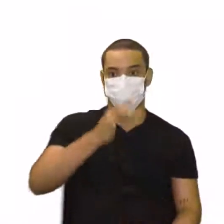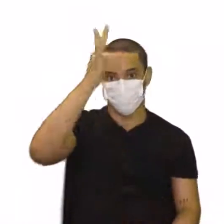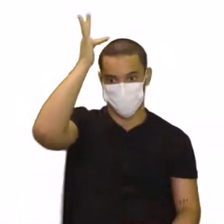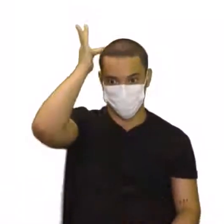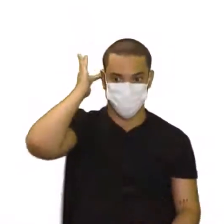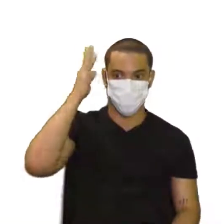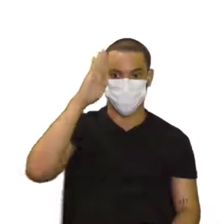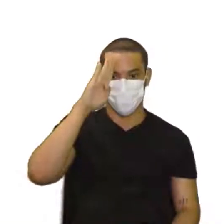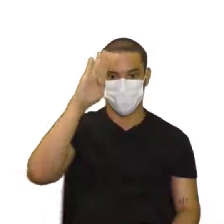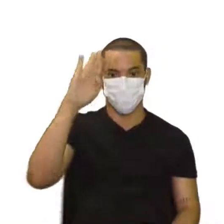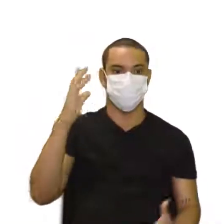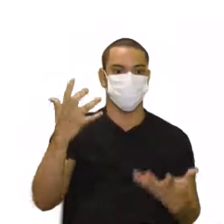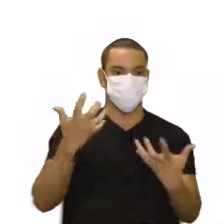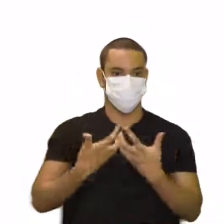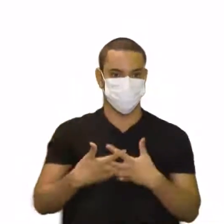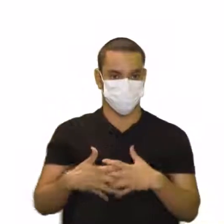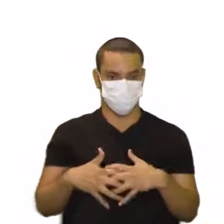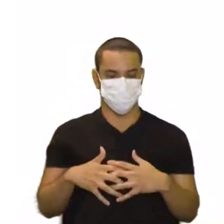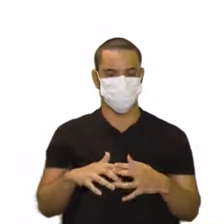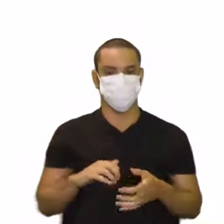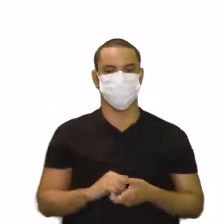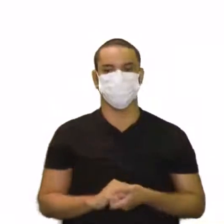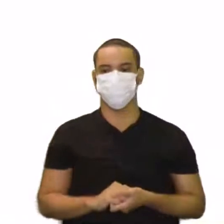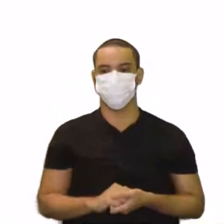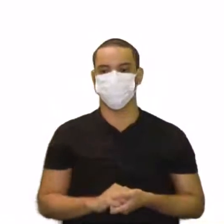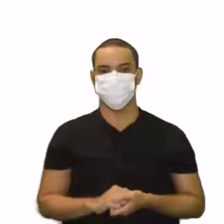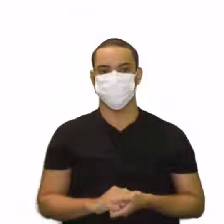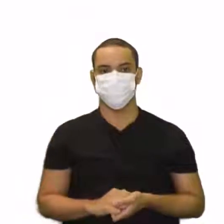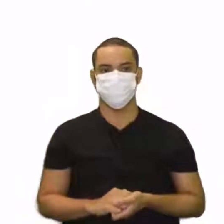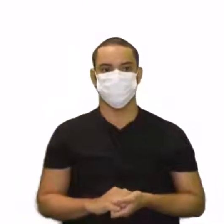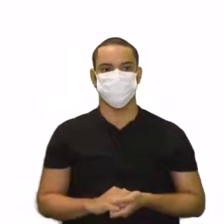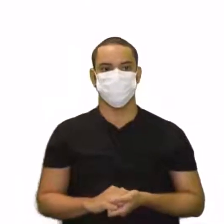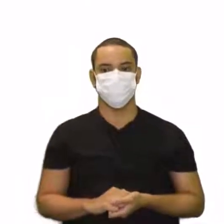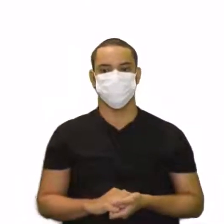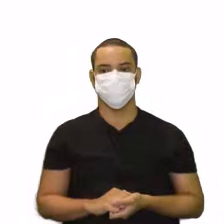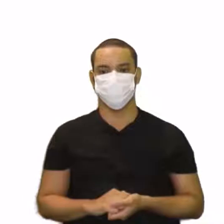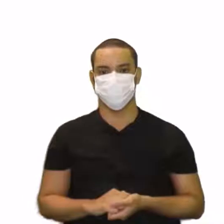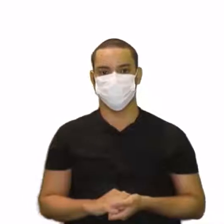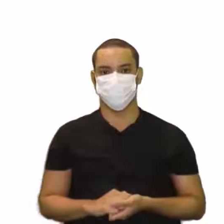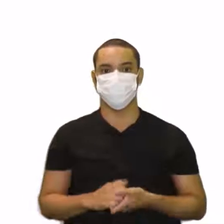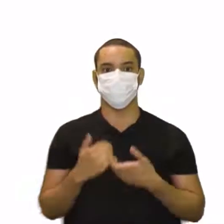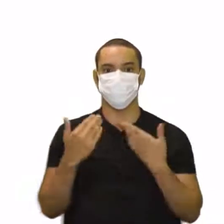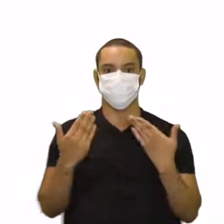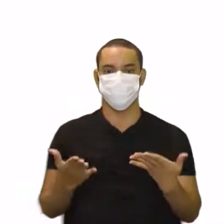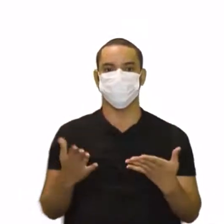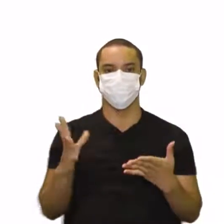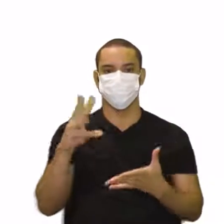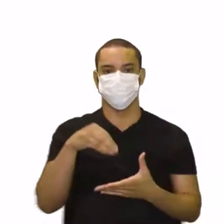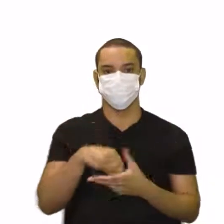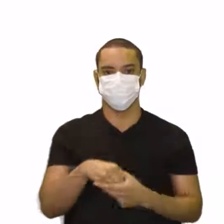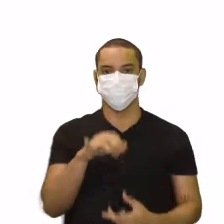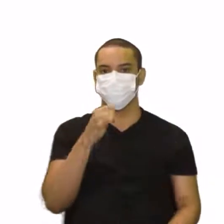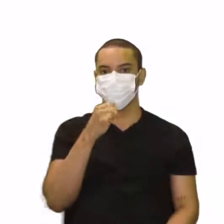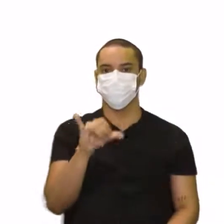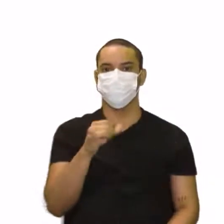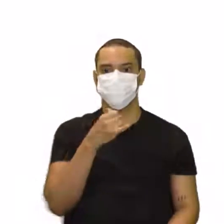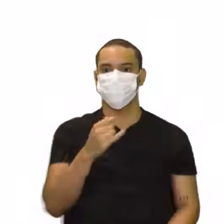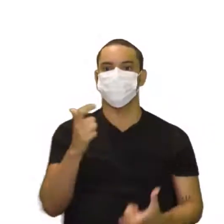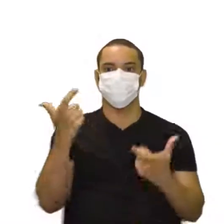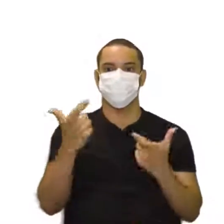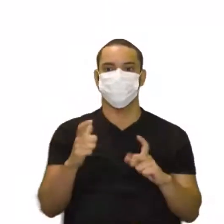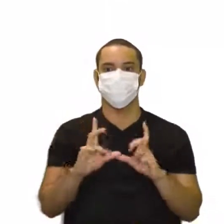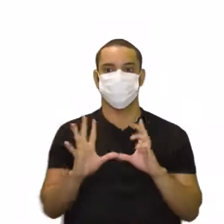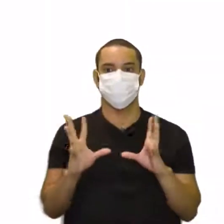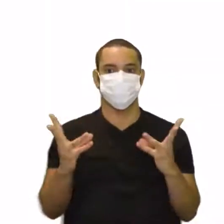de funcionamento, tá? Pessoal, em circuitos eletrônicos, onde a dissipação